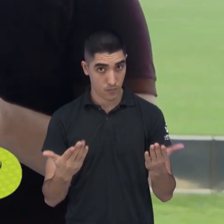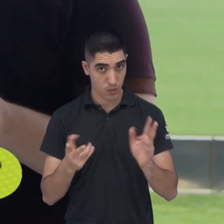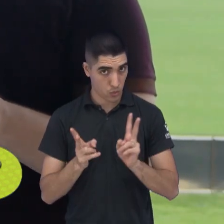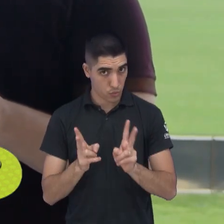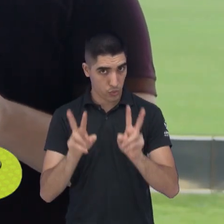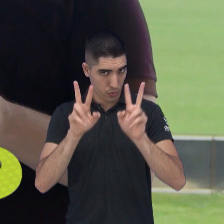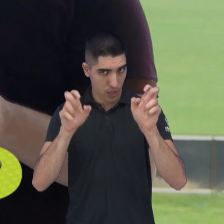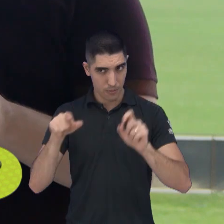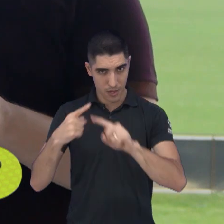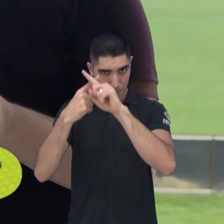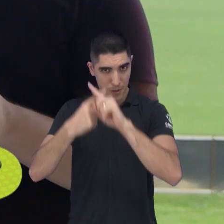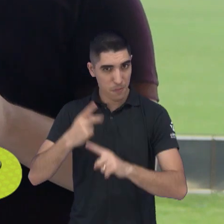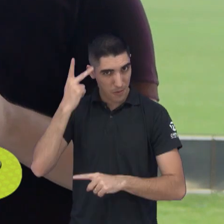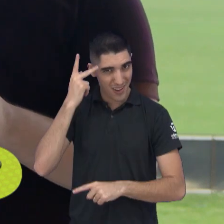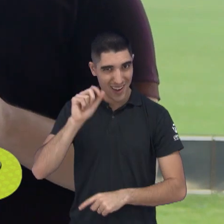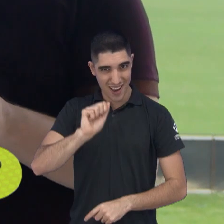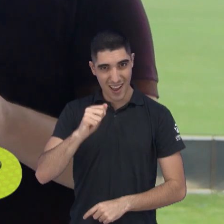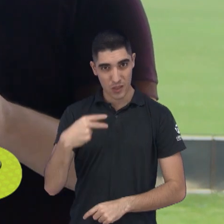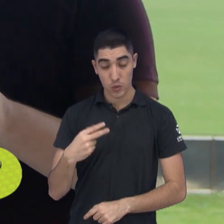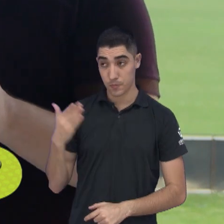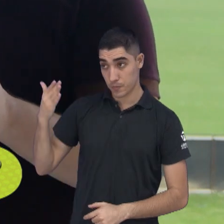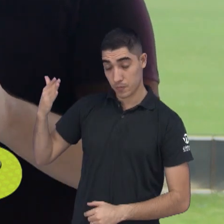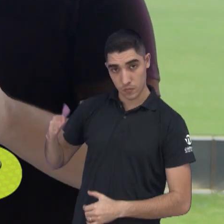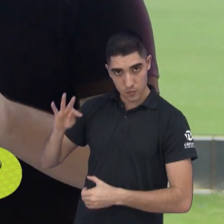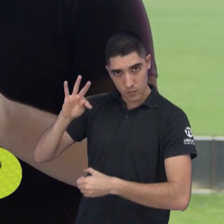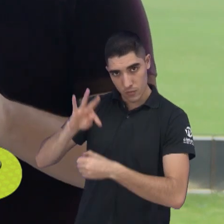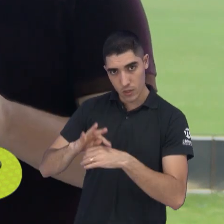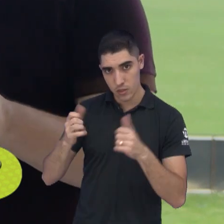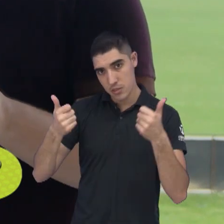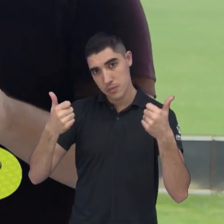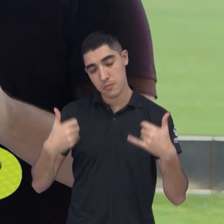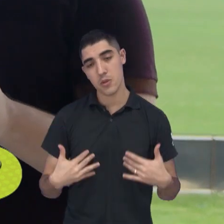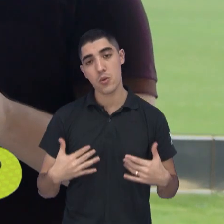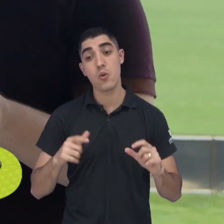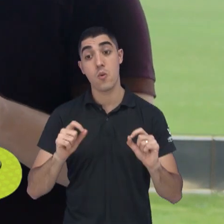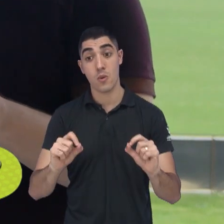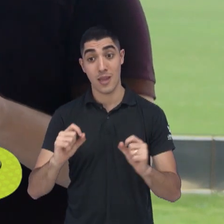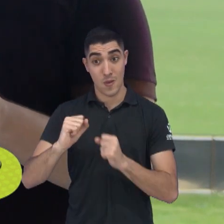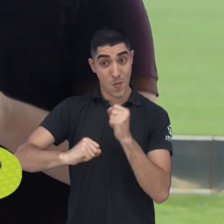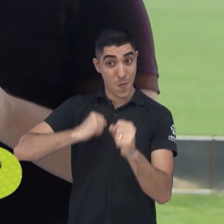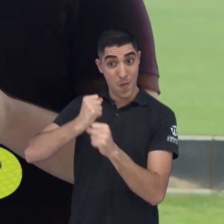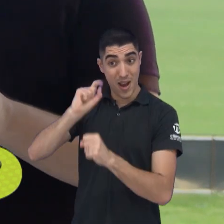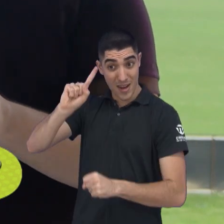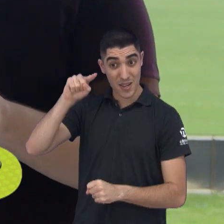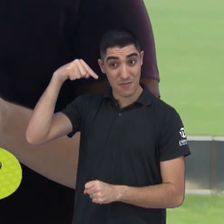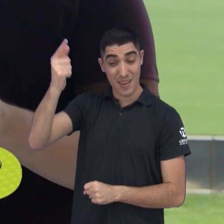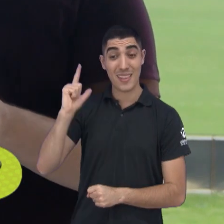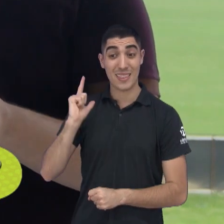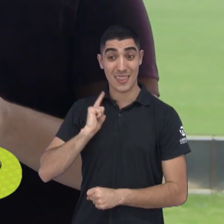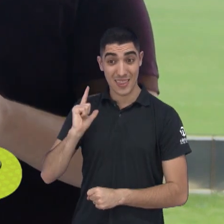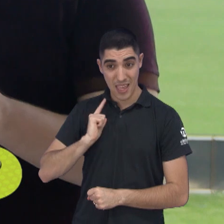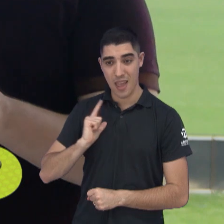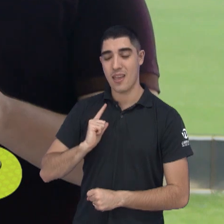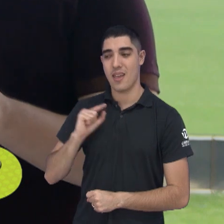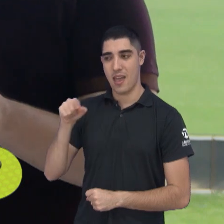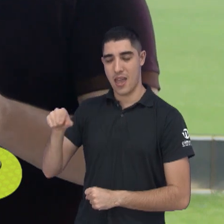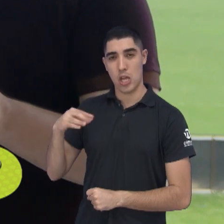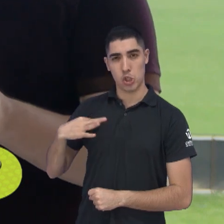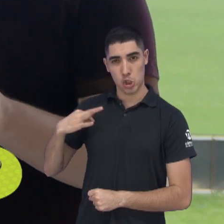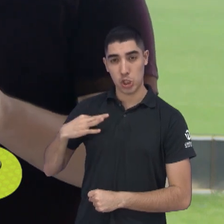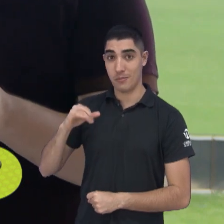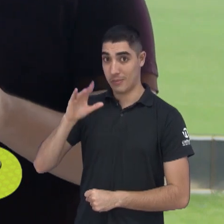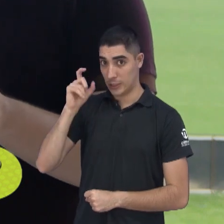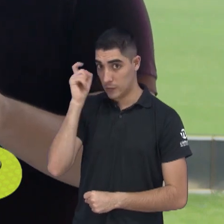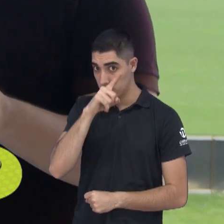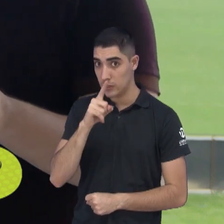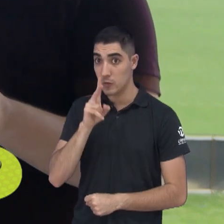Série A2, o treinador pontuou que, como o campeonato do ano que vem vai contar com times que estão em divisões nacionais, o campeonato deve ter